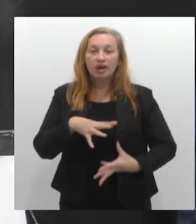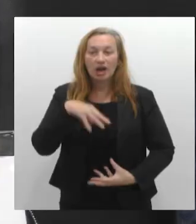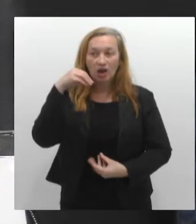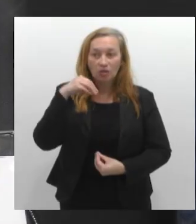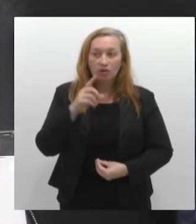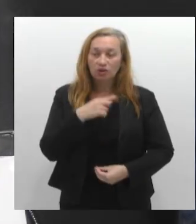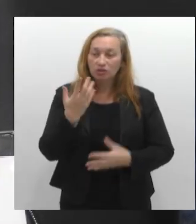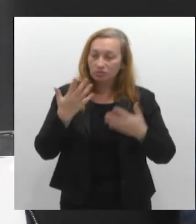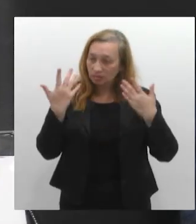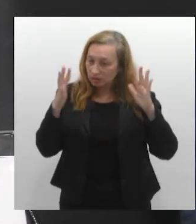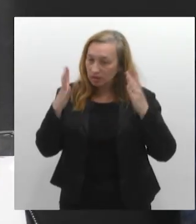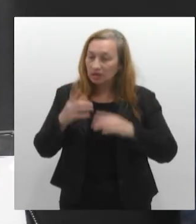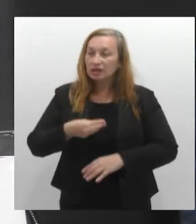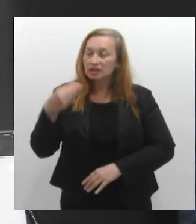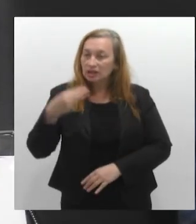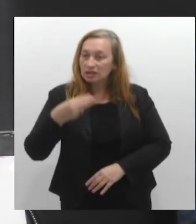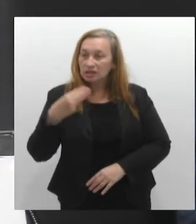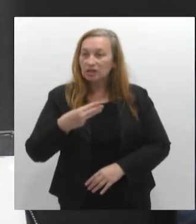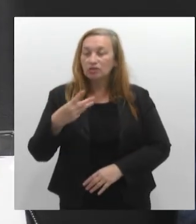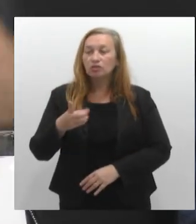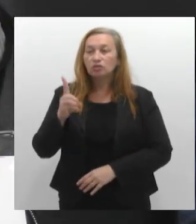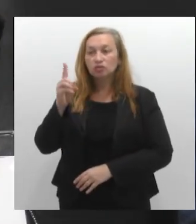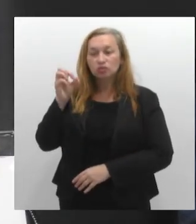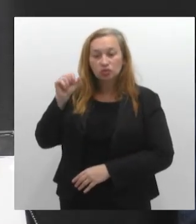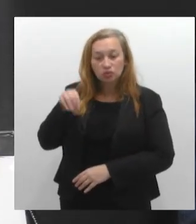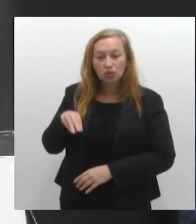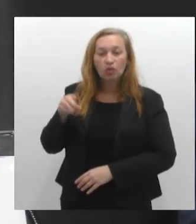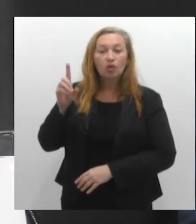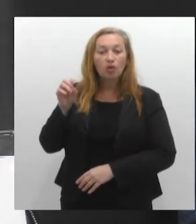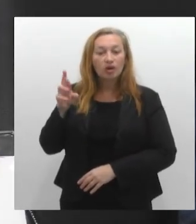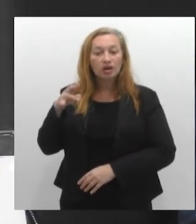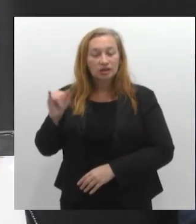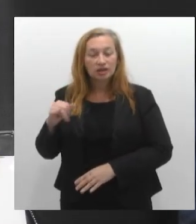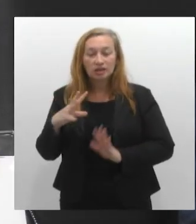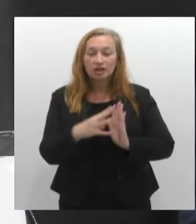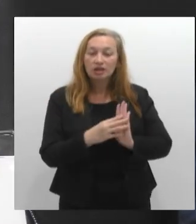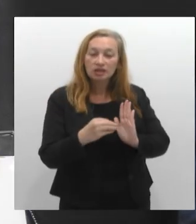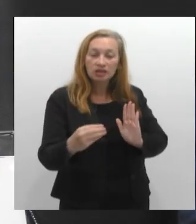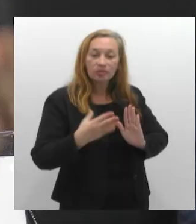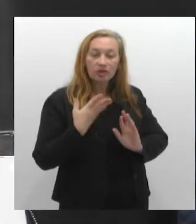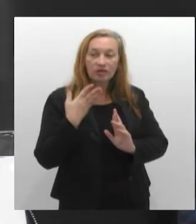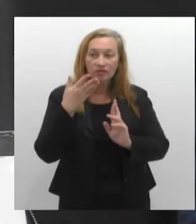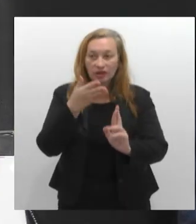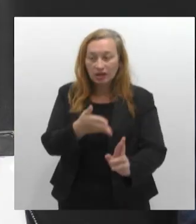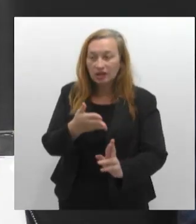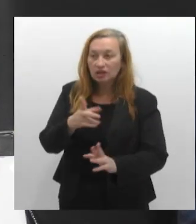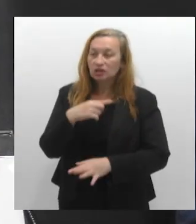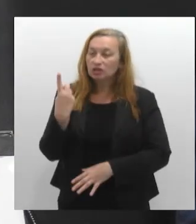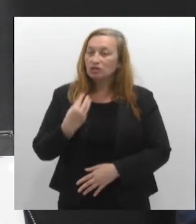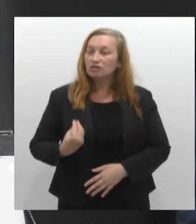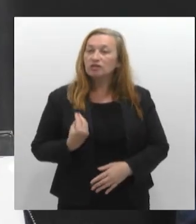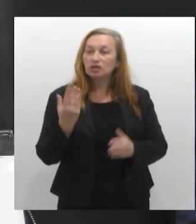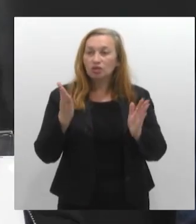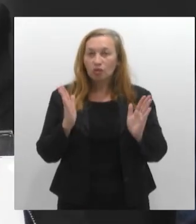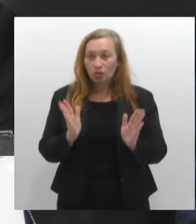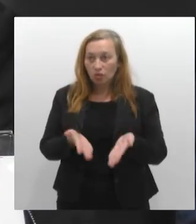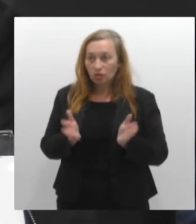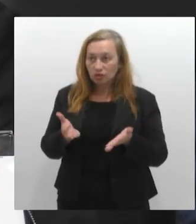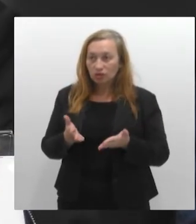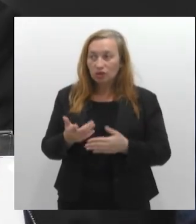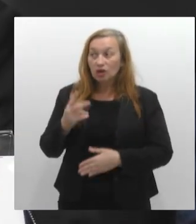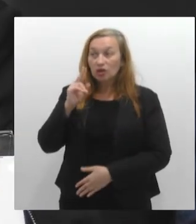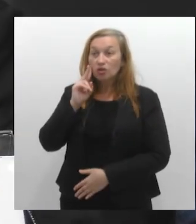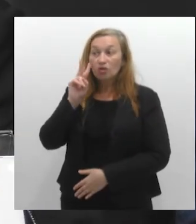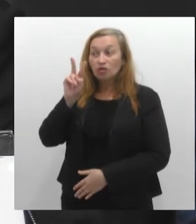E em terceiro lugar, Dona Ani, exemplo e referência Se estamos aqui hoje e eu olho para